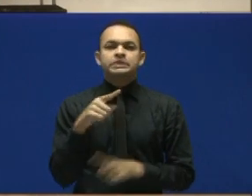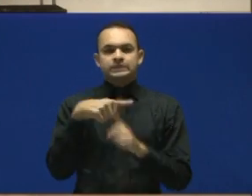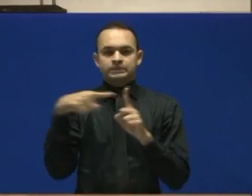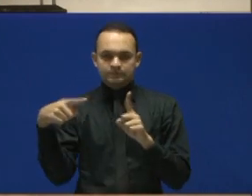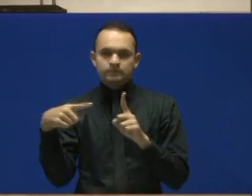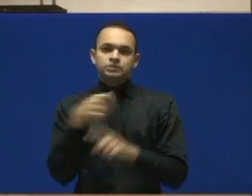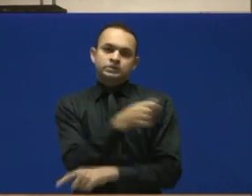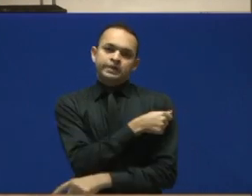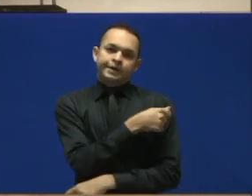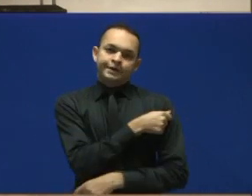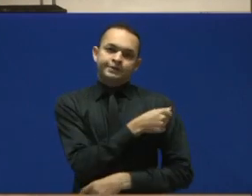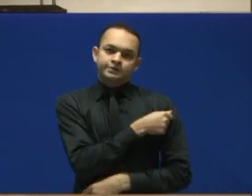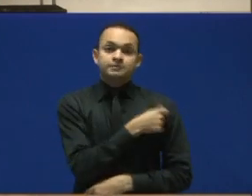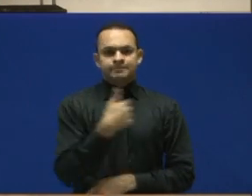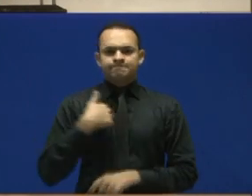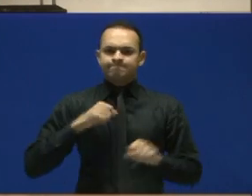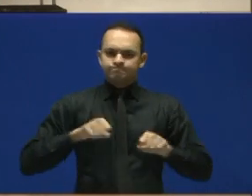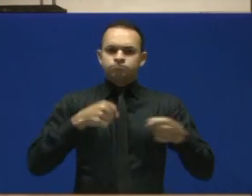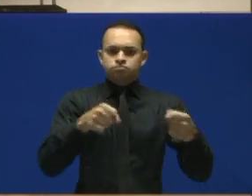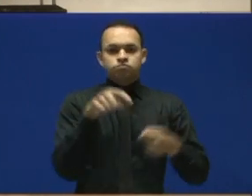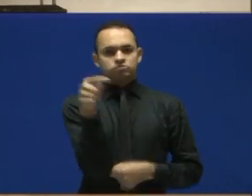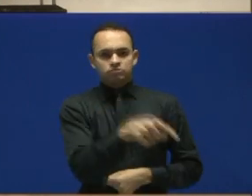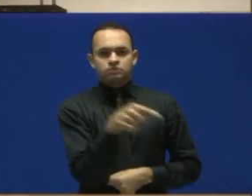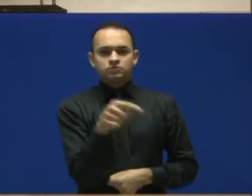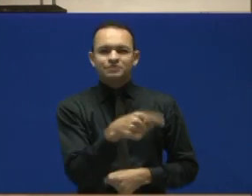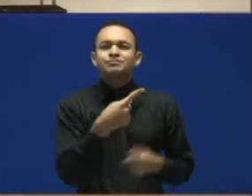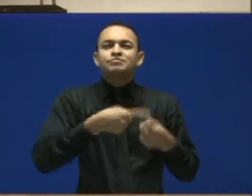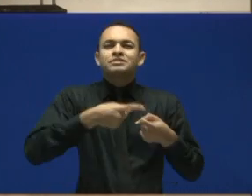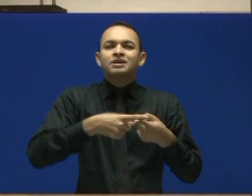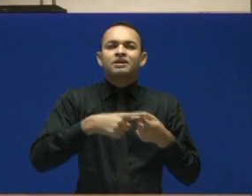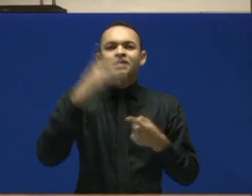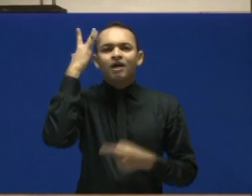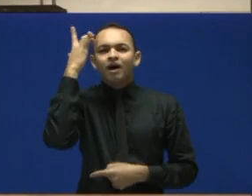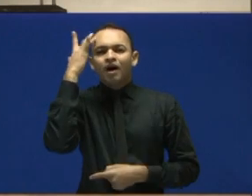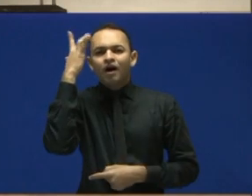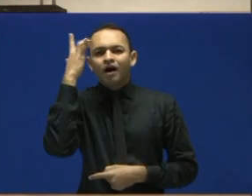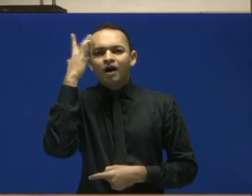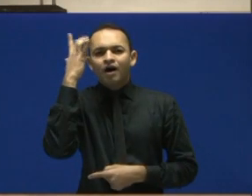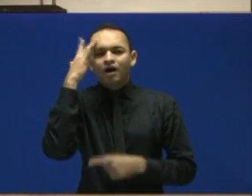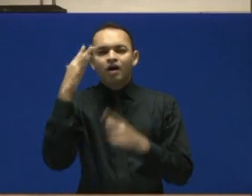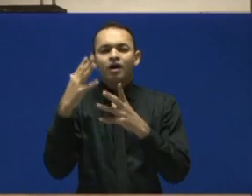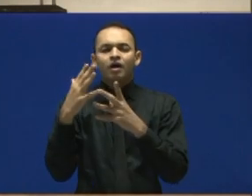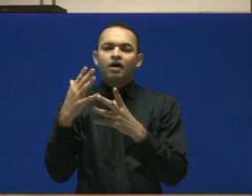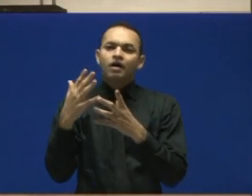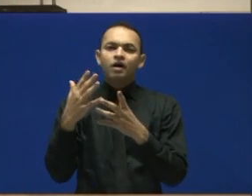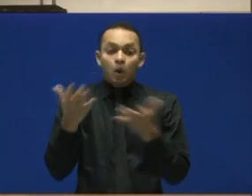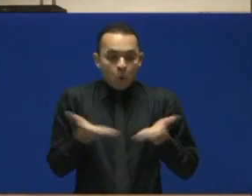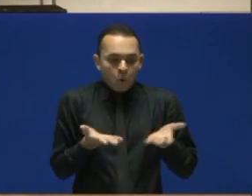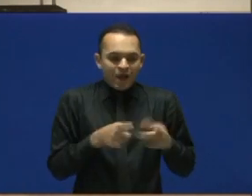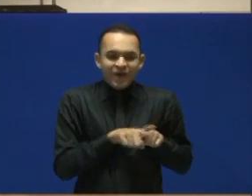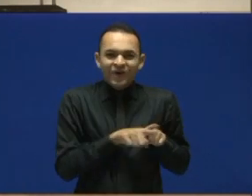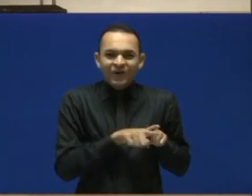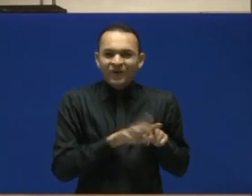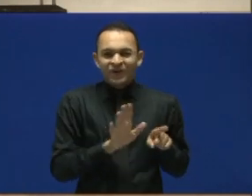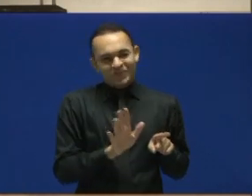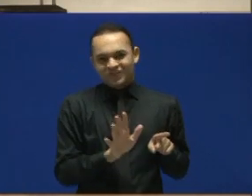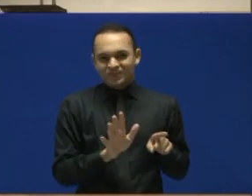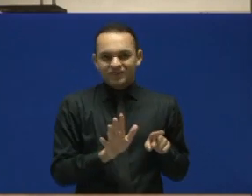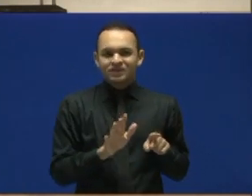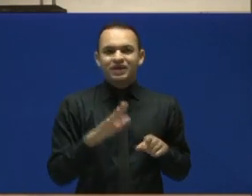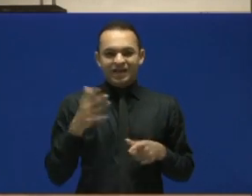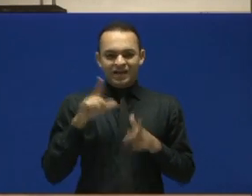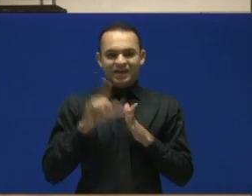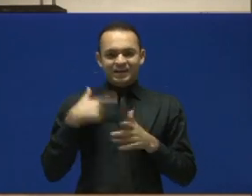defendo esse patrimônio para que amanhã não apenas como a gente convive hoje que eu falei há pouco de